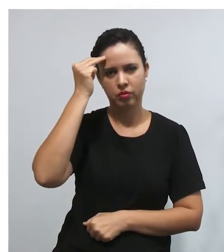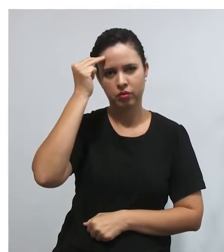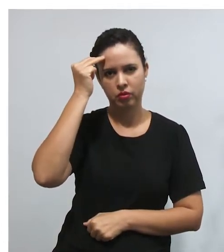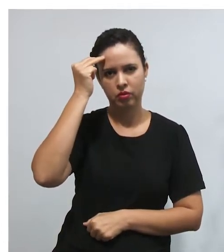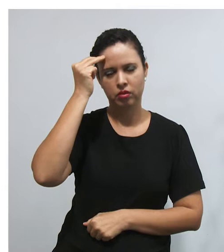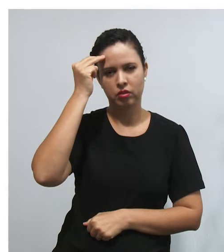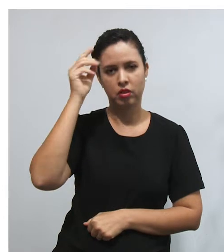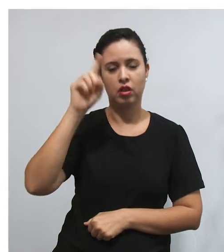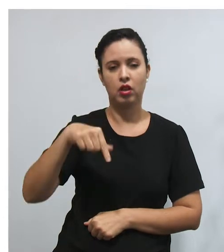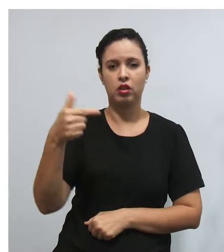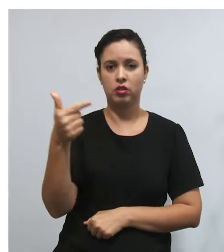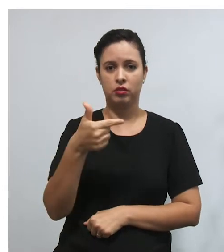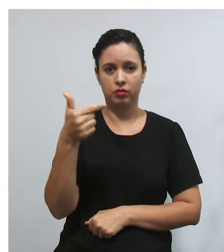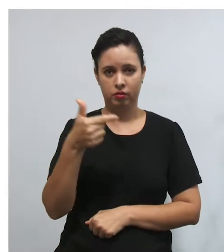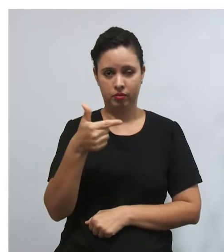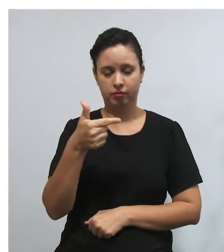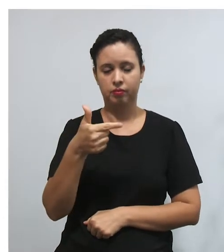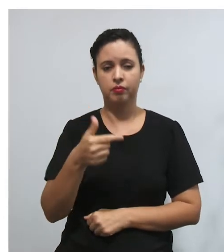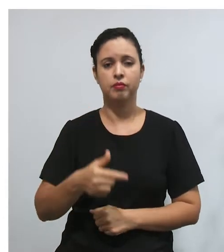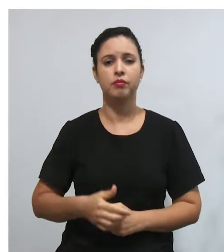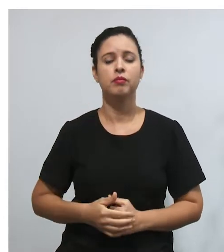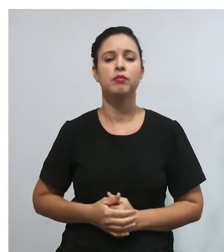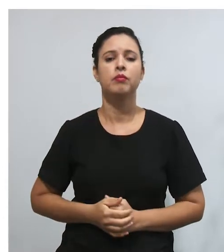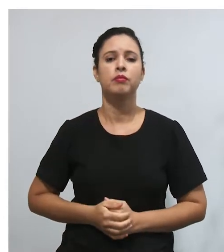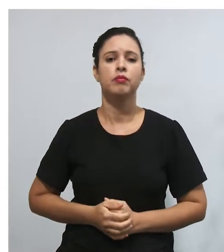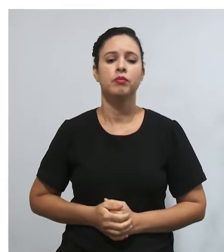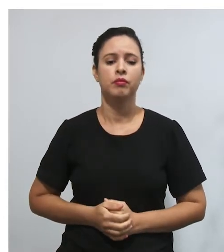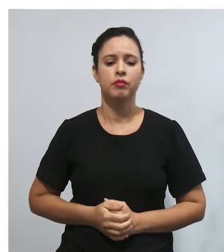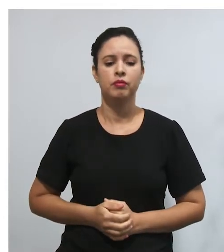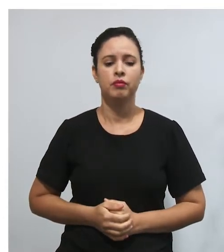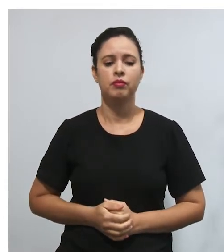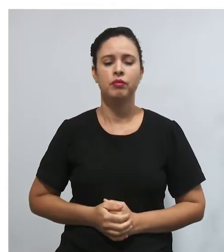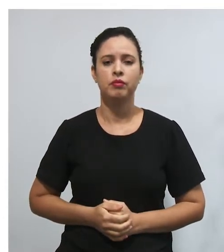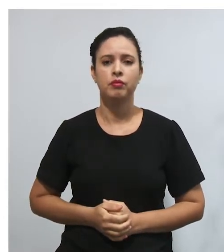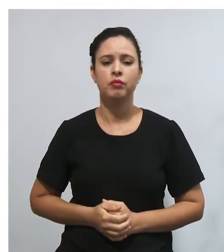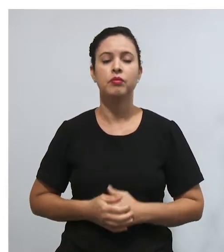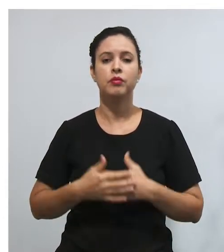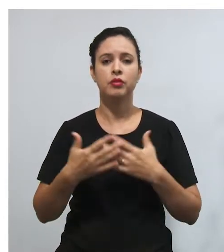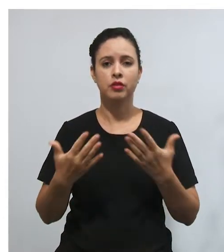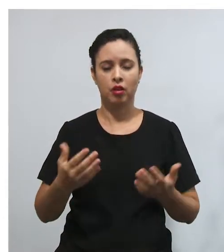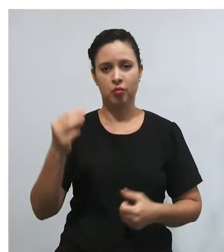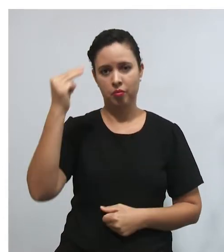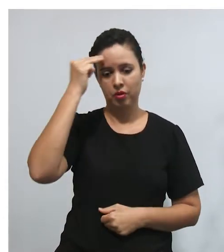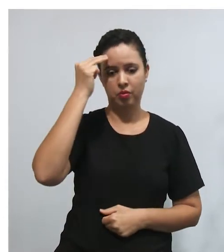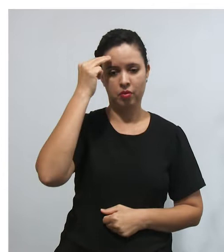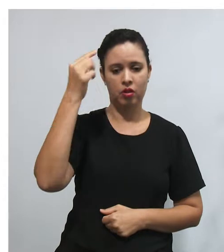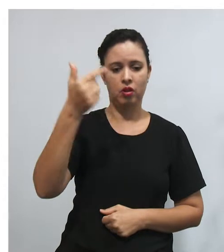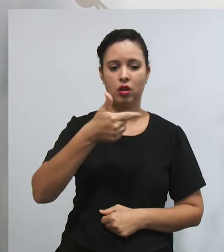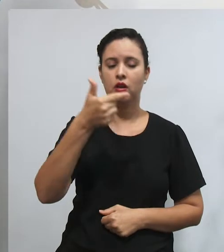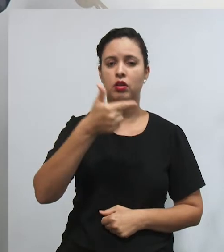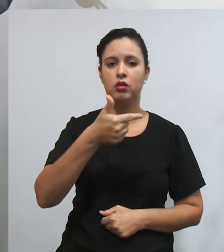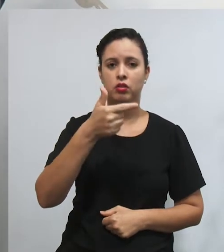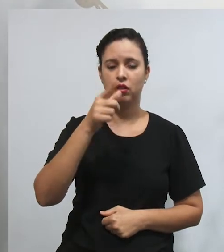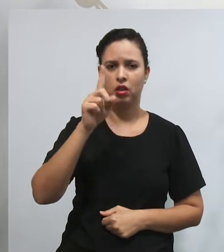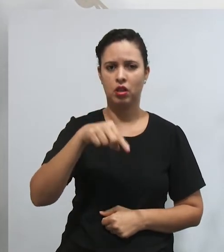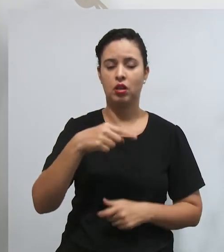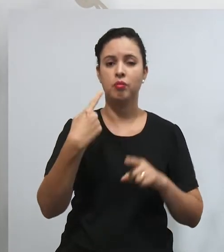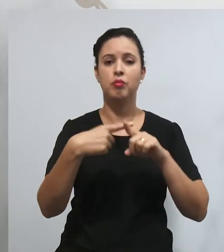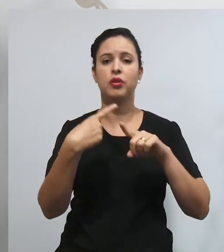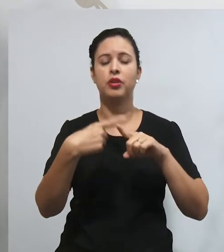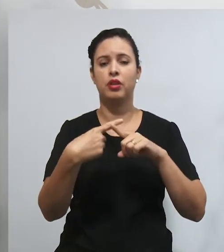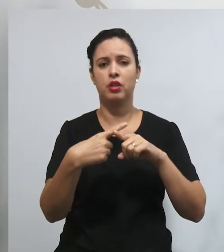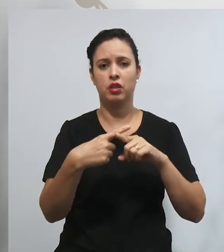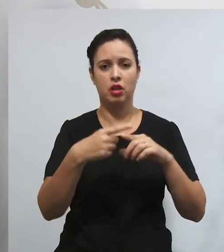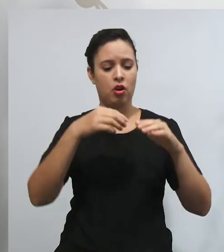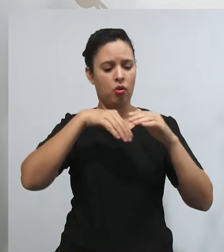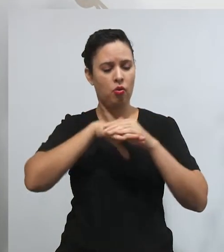memória secundária. Tá? Então, a definição de memória secundária, ele grava uma grande